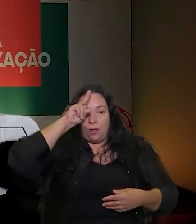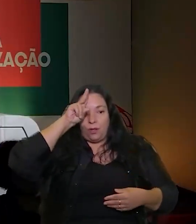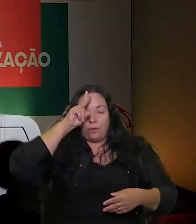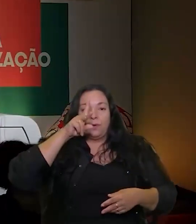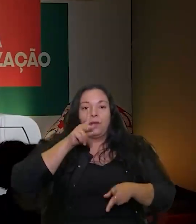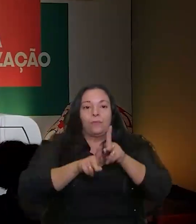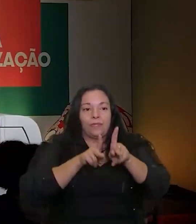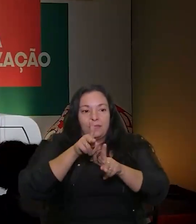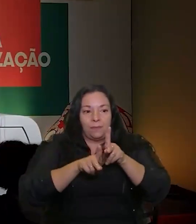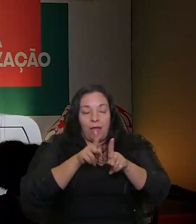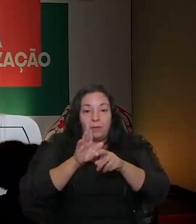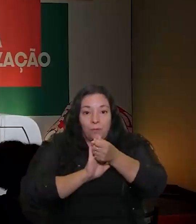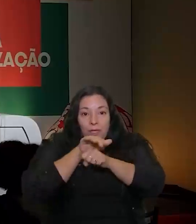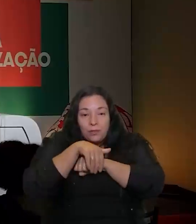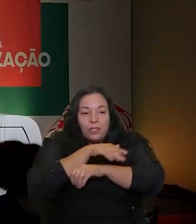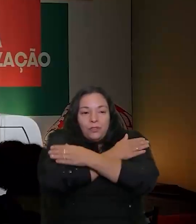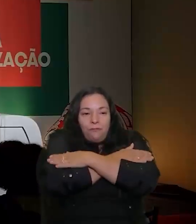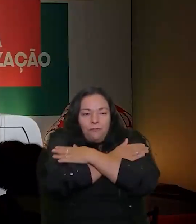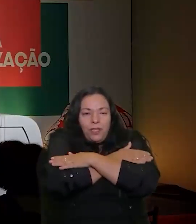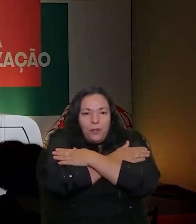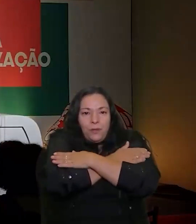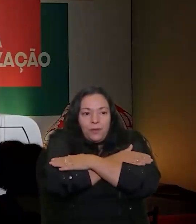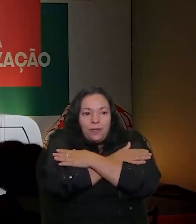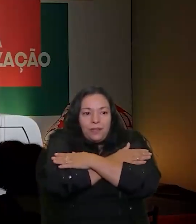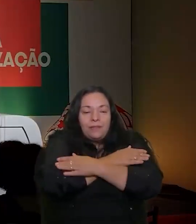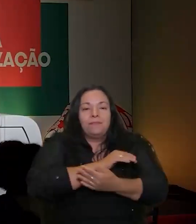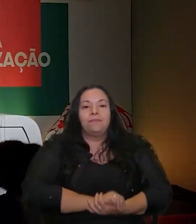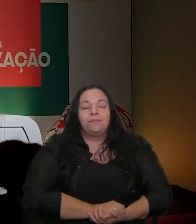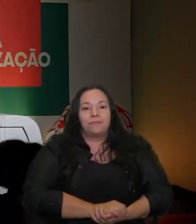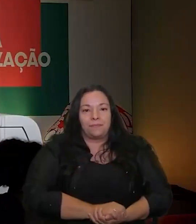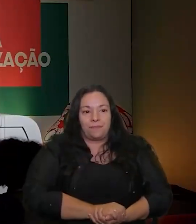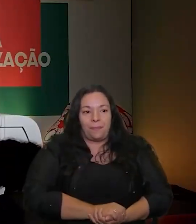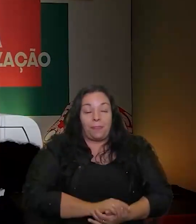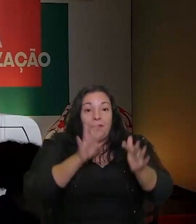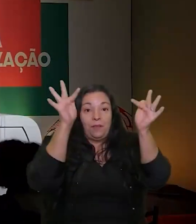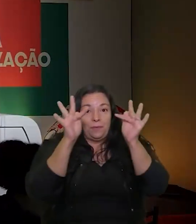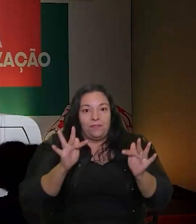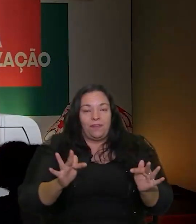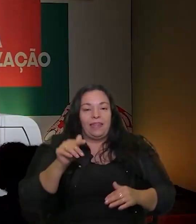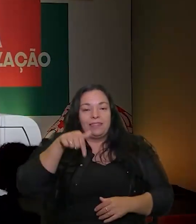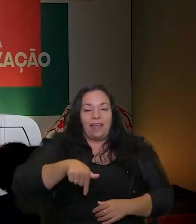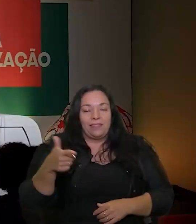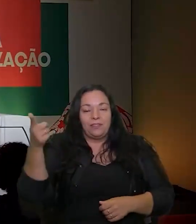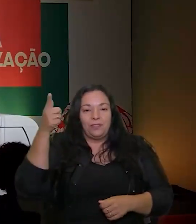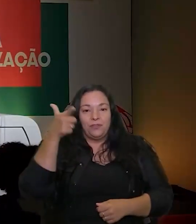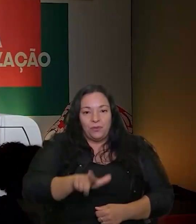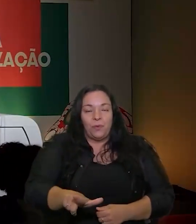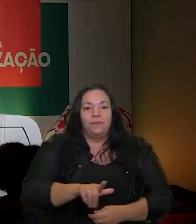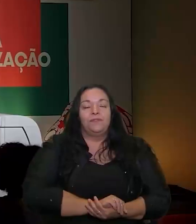numa noite de frio. Então, eu fico, de fato, muito feliz de estar aqui novamente.